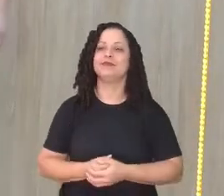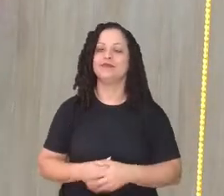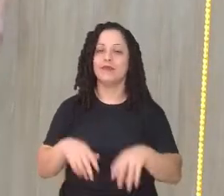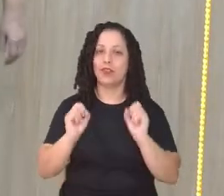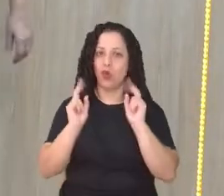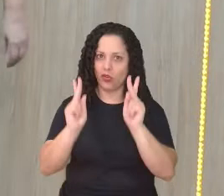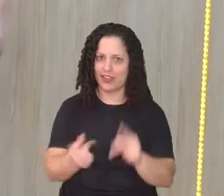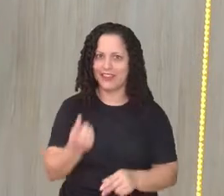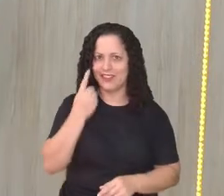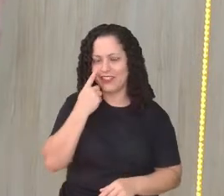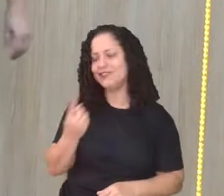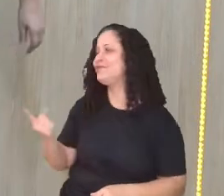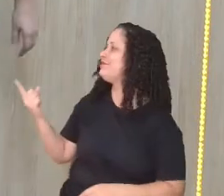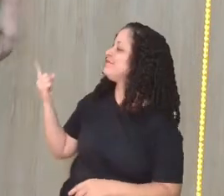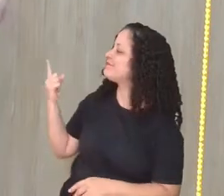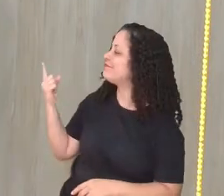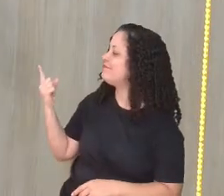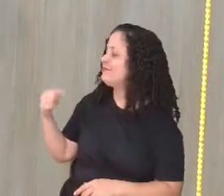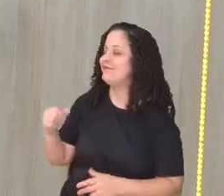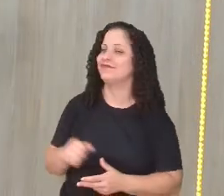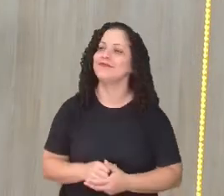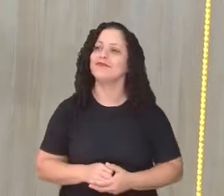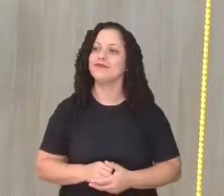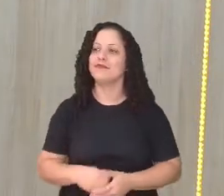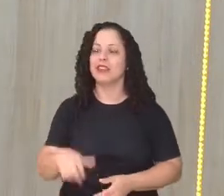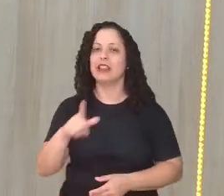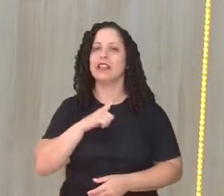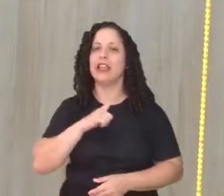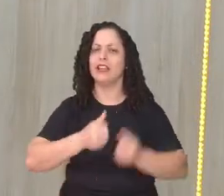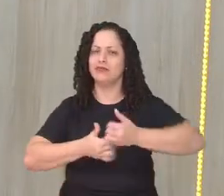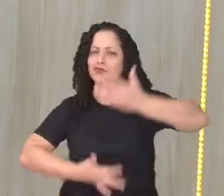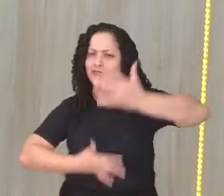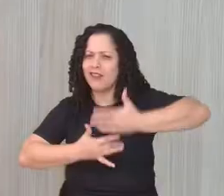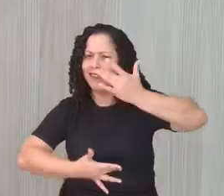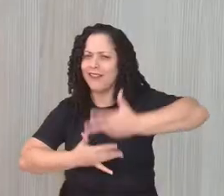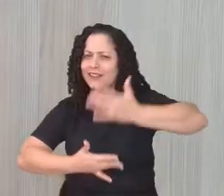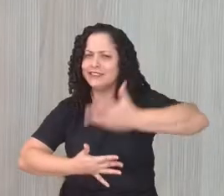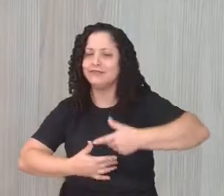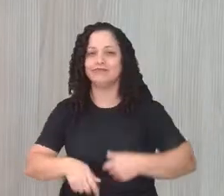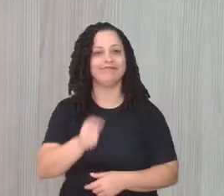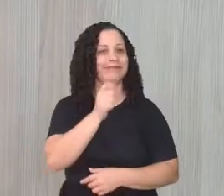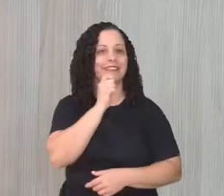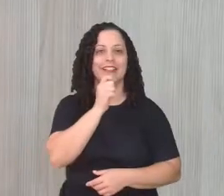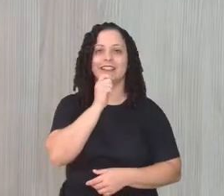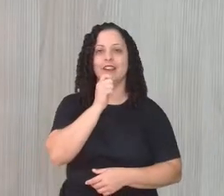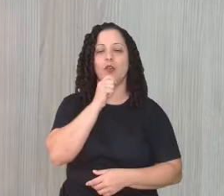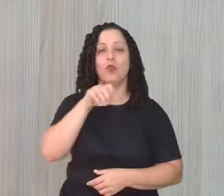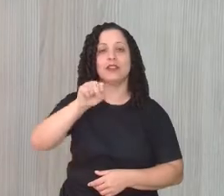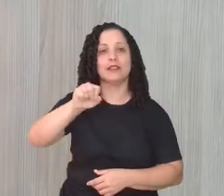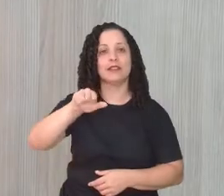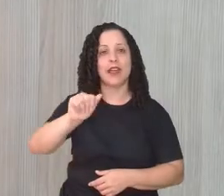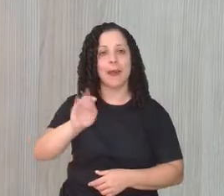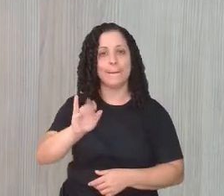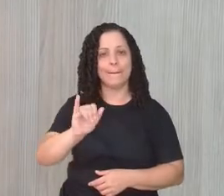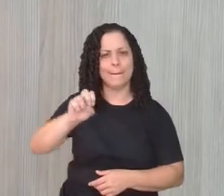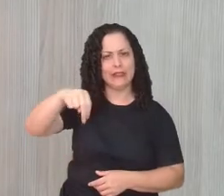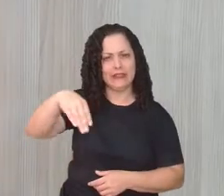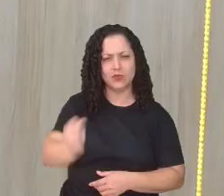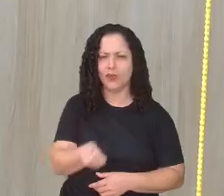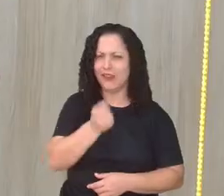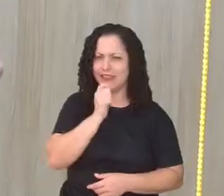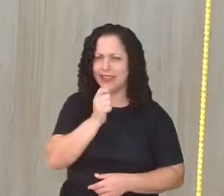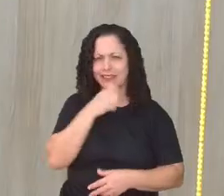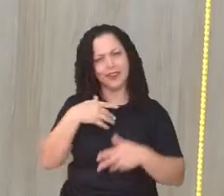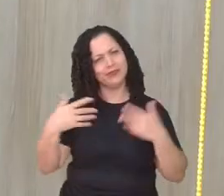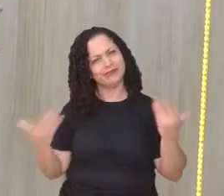Ok. Antes de começar essa, tem alguém aí no chat? Não. Sabino não entrou ainda, não entendi.